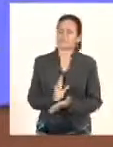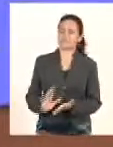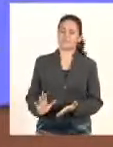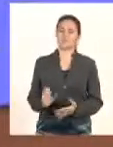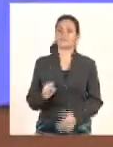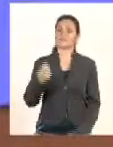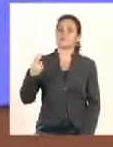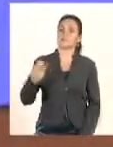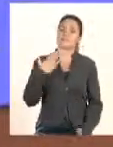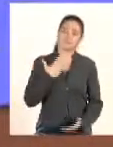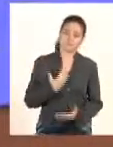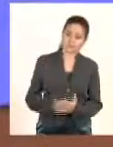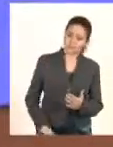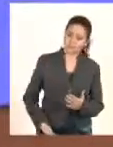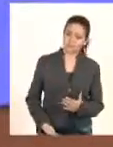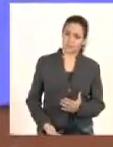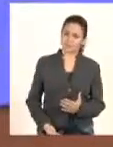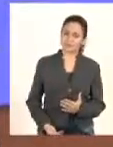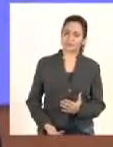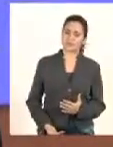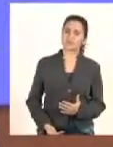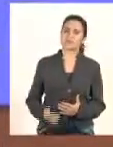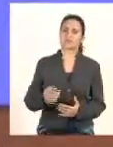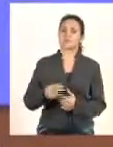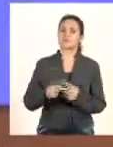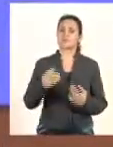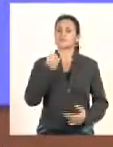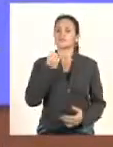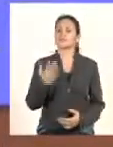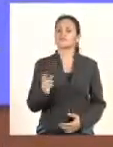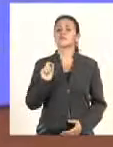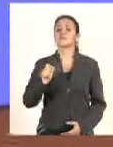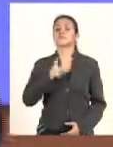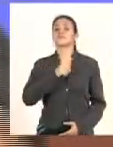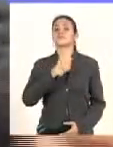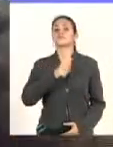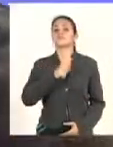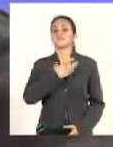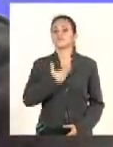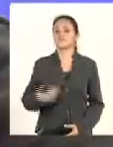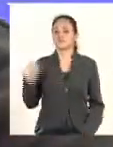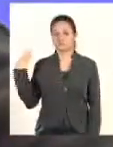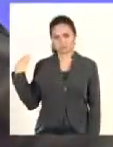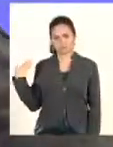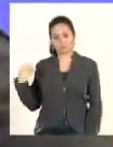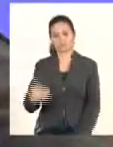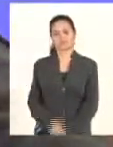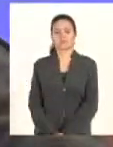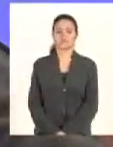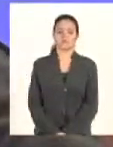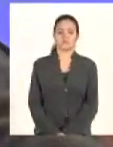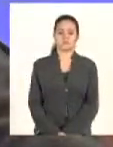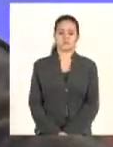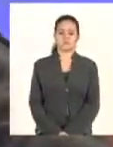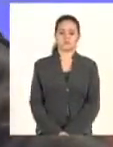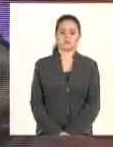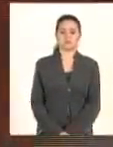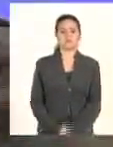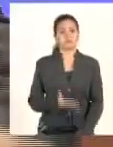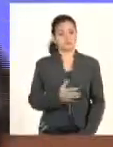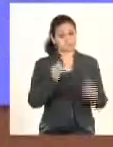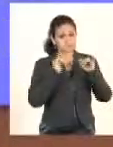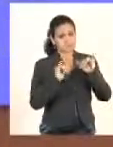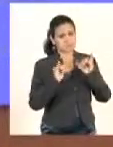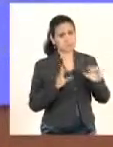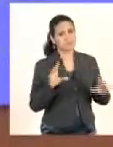perderam benesses no governo. Ele, como um democrata que prega